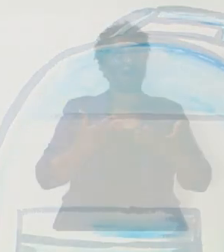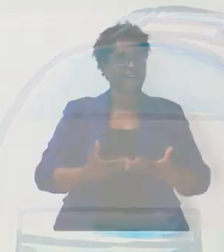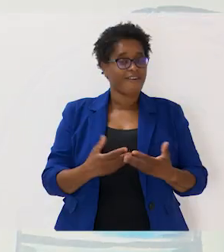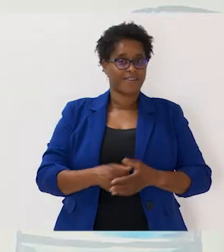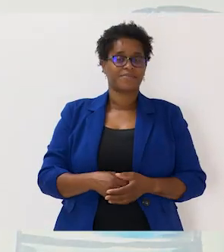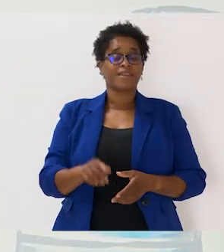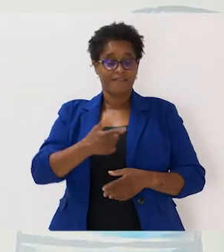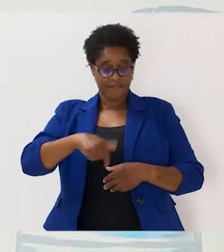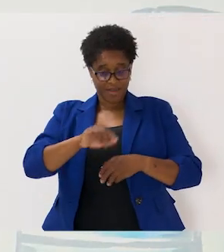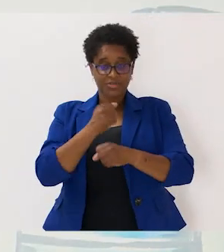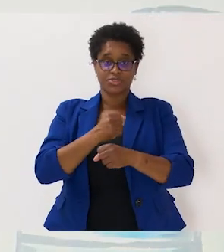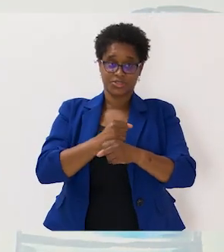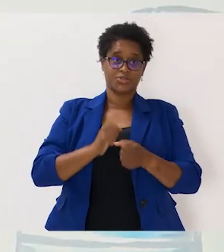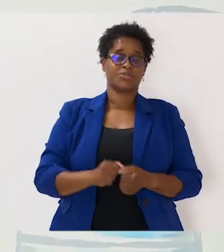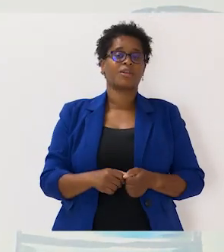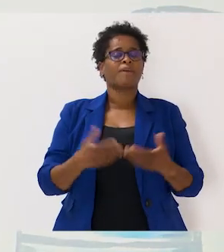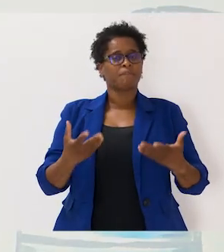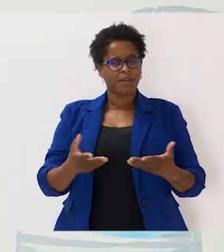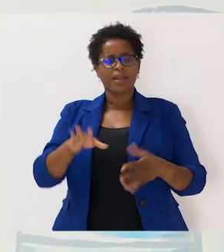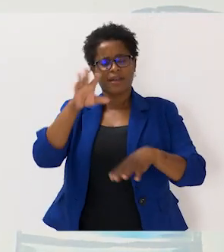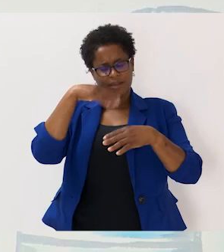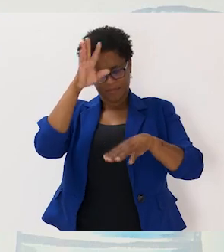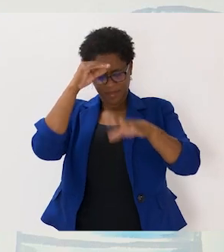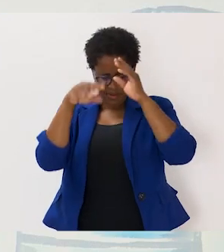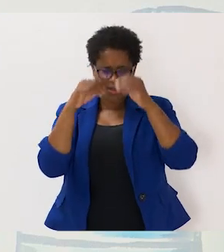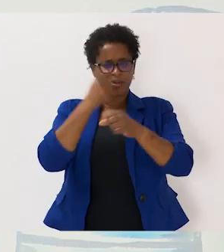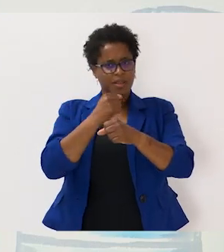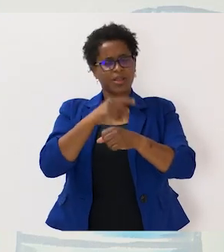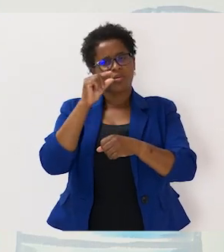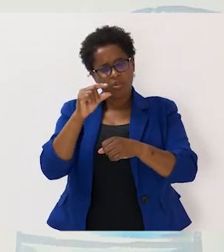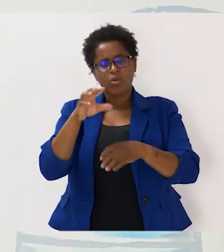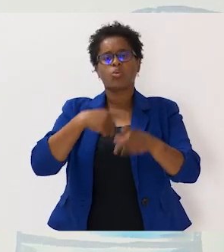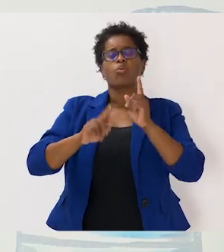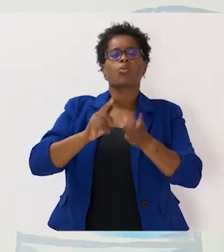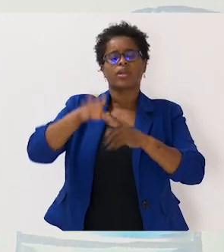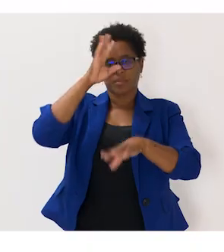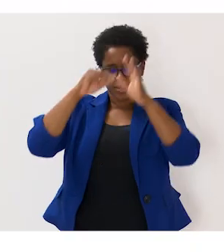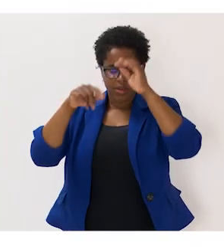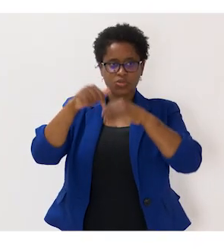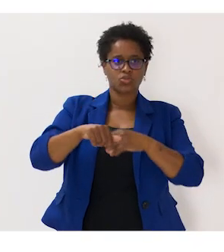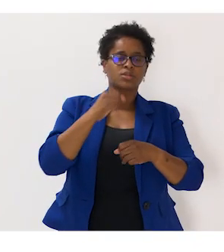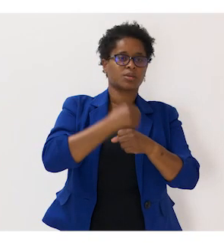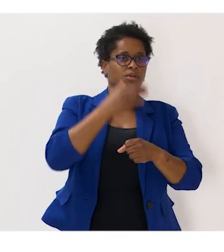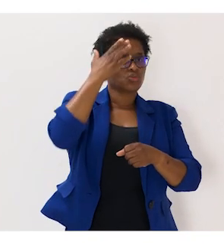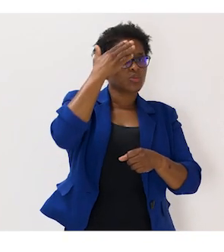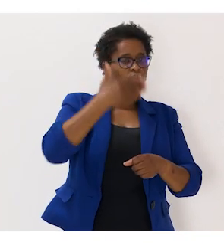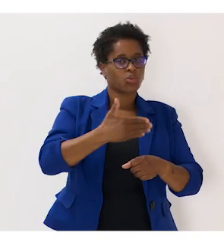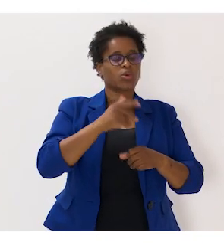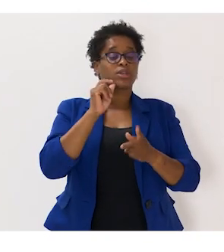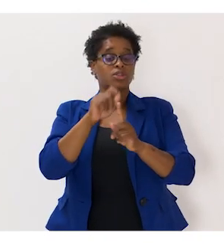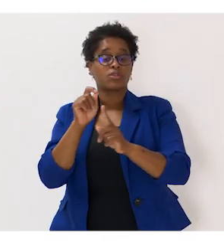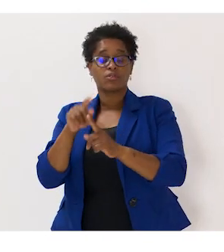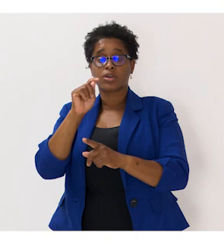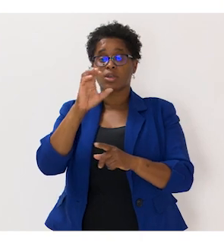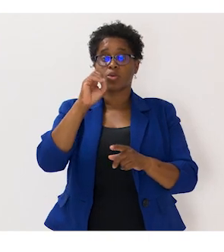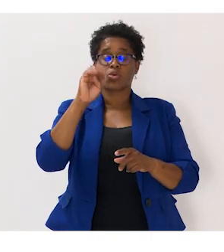Agora, vamos ao exercício para aplicarmos um bocadinho aquilo que aprendemos hoje. Exercício 1. Identifique